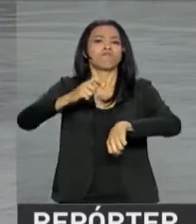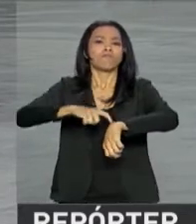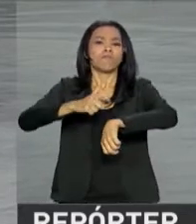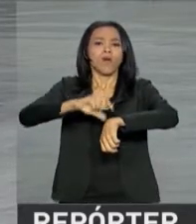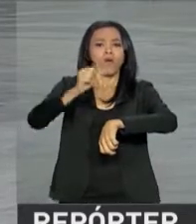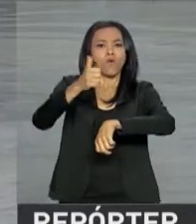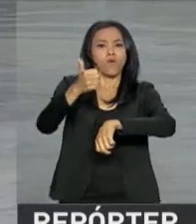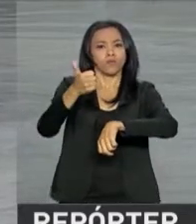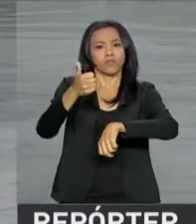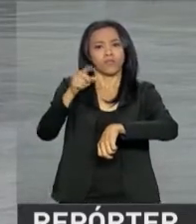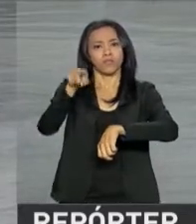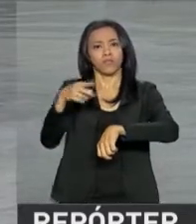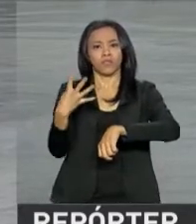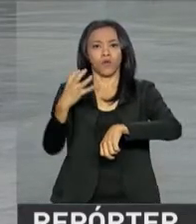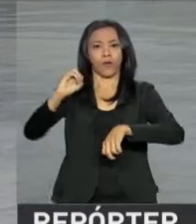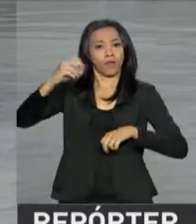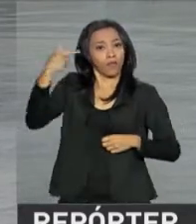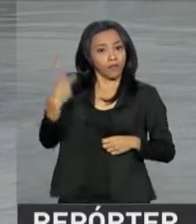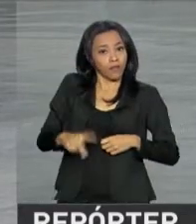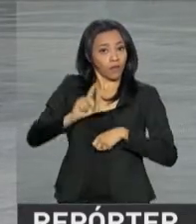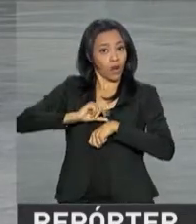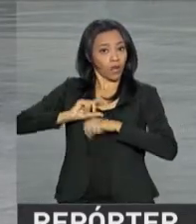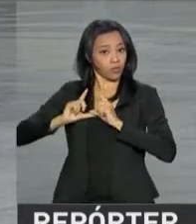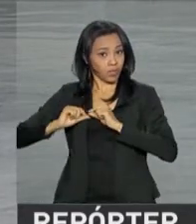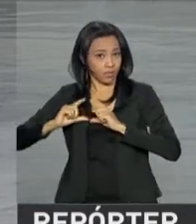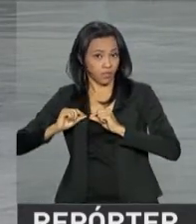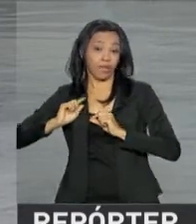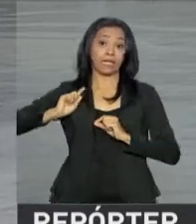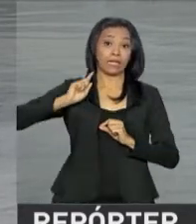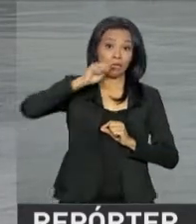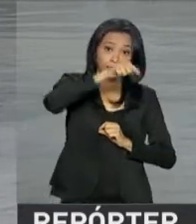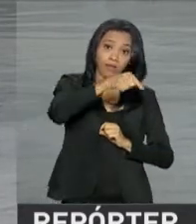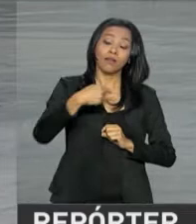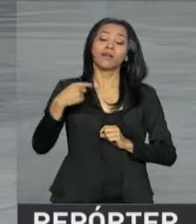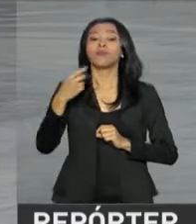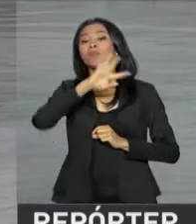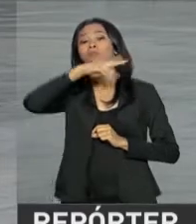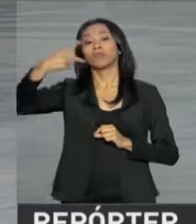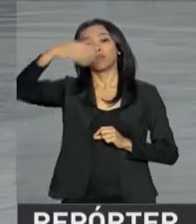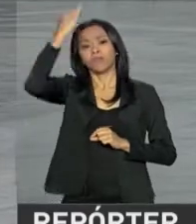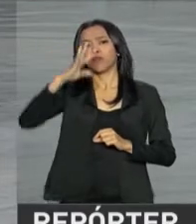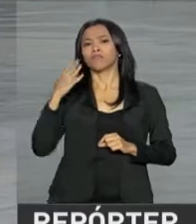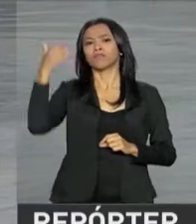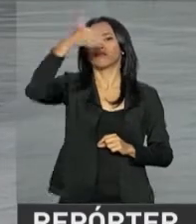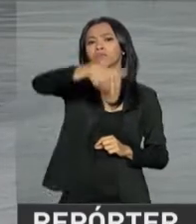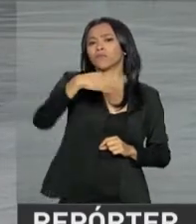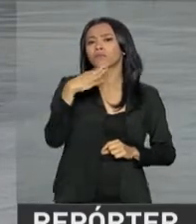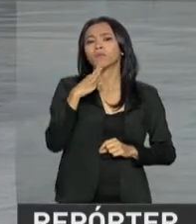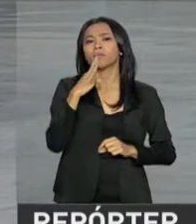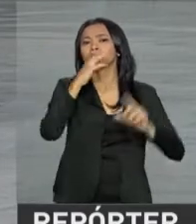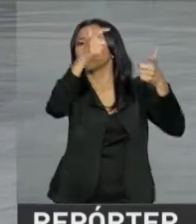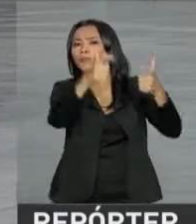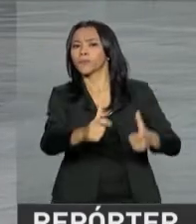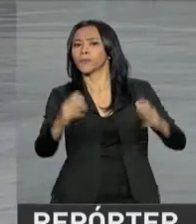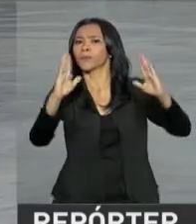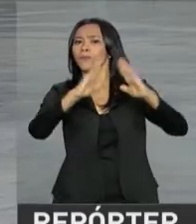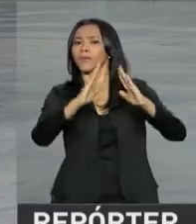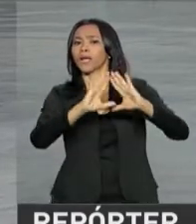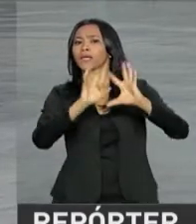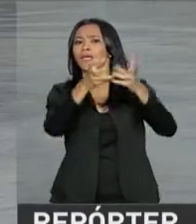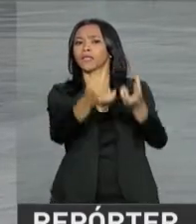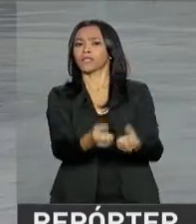no horário de brasília na capital do estado e vai conhecer as estruturas do abrigo nova cannã um dos nove